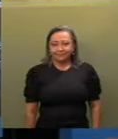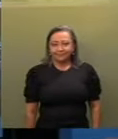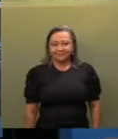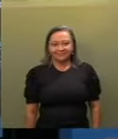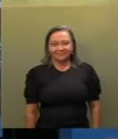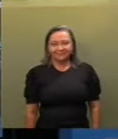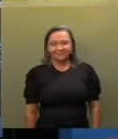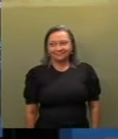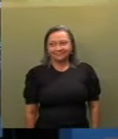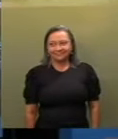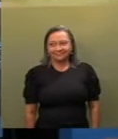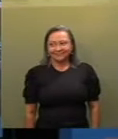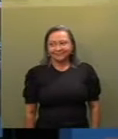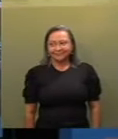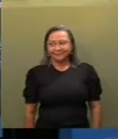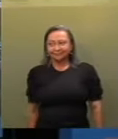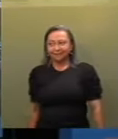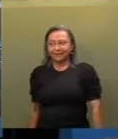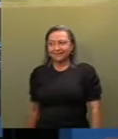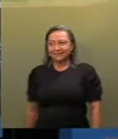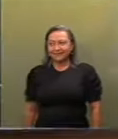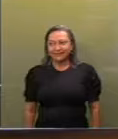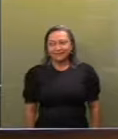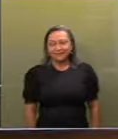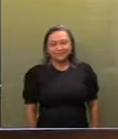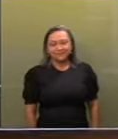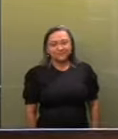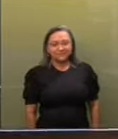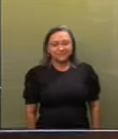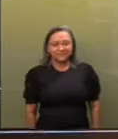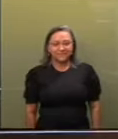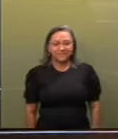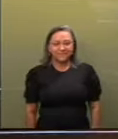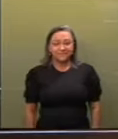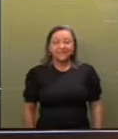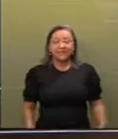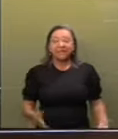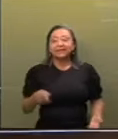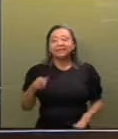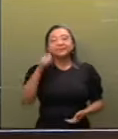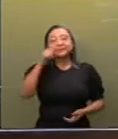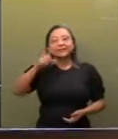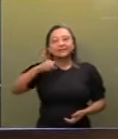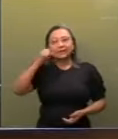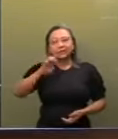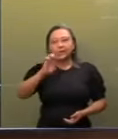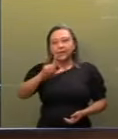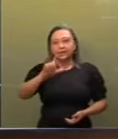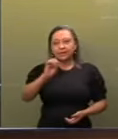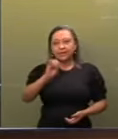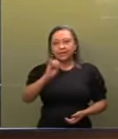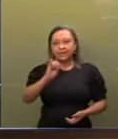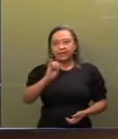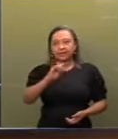Senador Girão, belíssimo pronunciamento. Senadora Elisiane, pediu pela ordem.